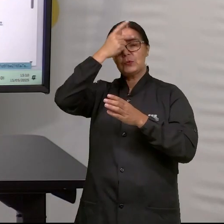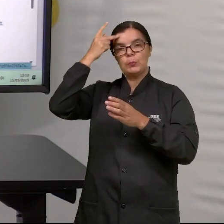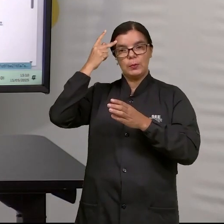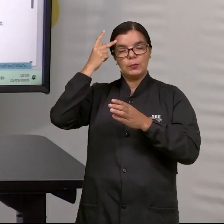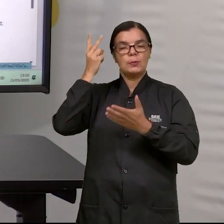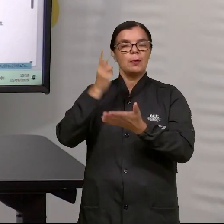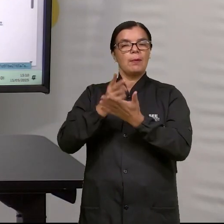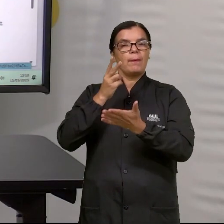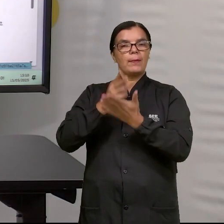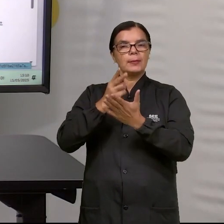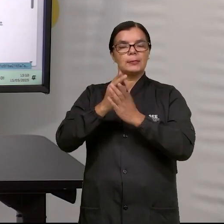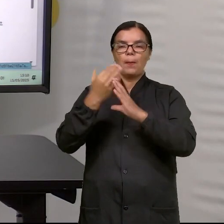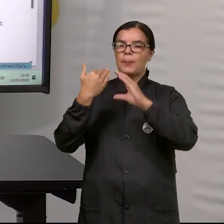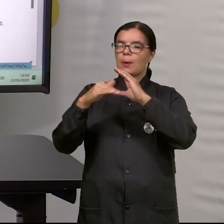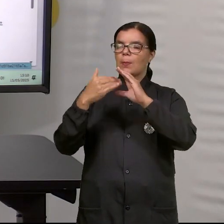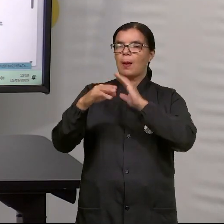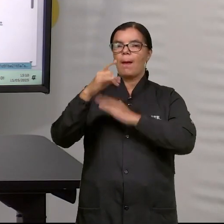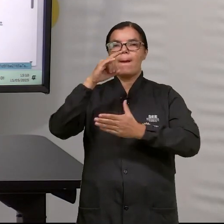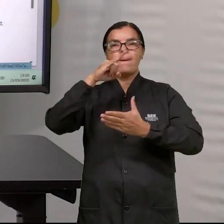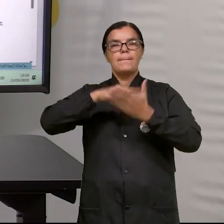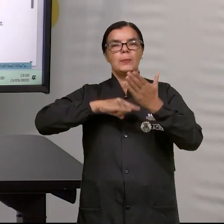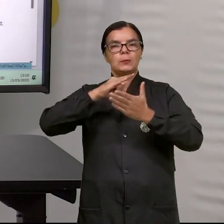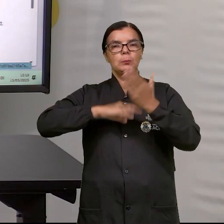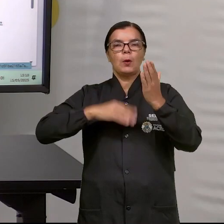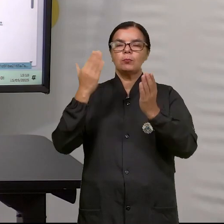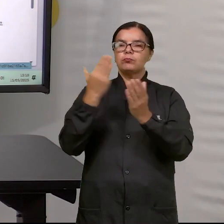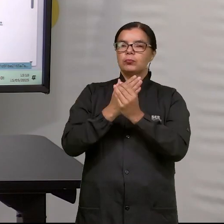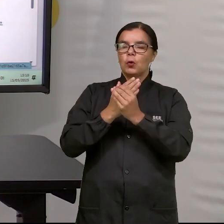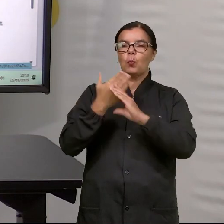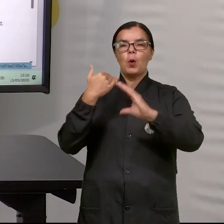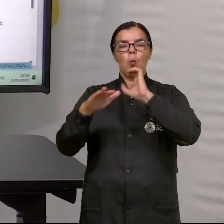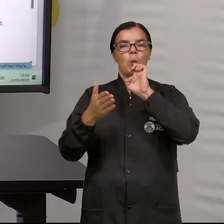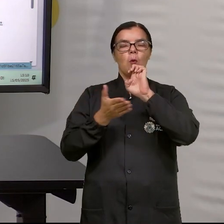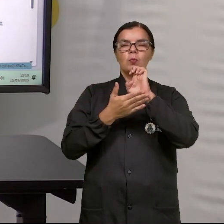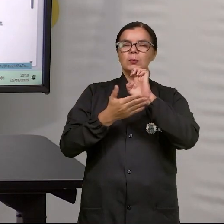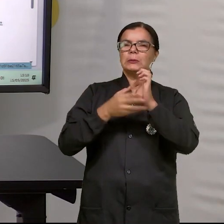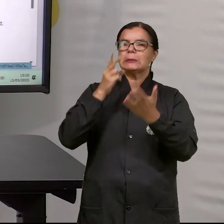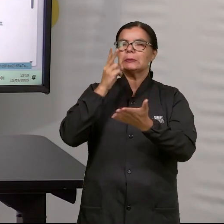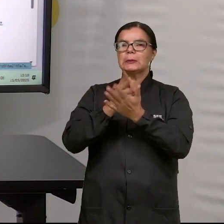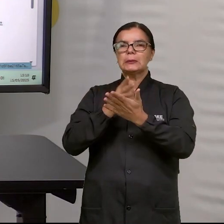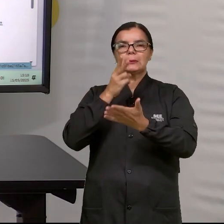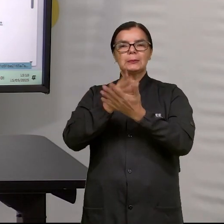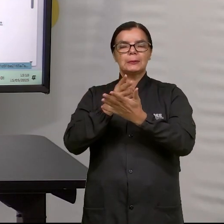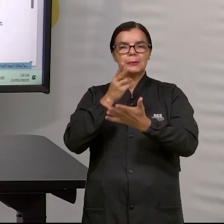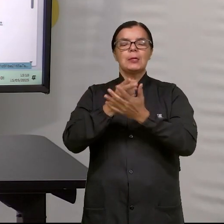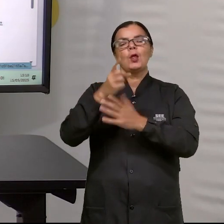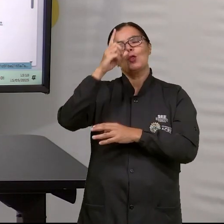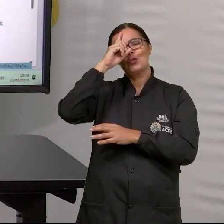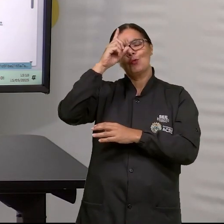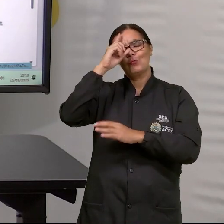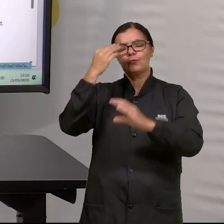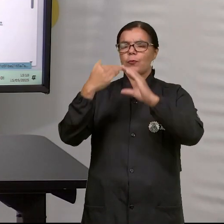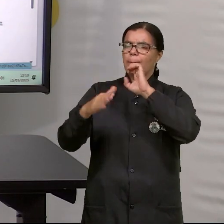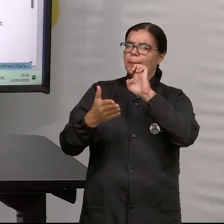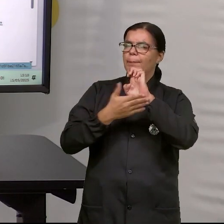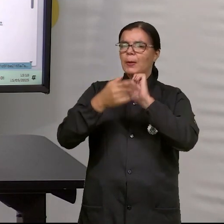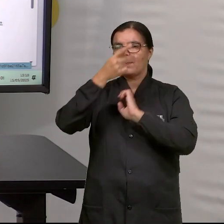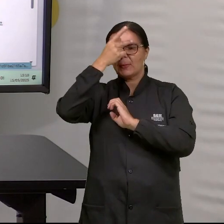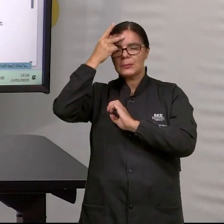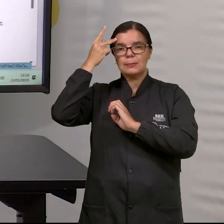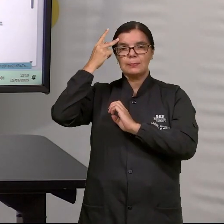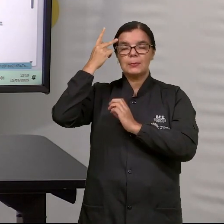você sempre está mandando processos ou mandando e-mail para aquela pessoa, é um trabalho corriqueiro, todos os dias eu tenho que mandar e-mail para as